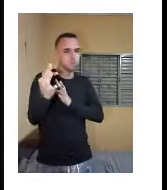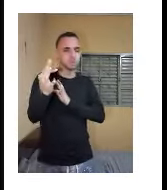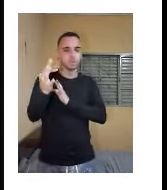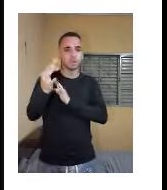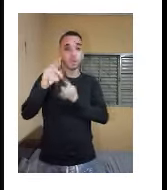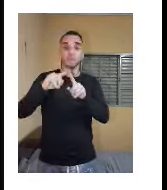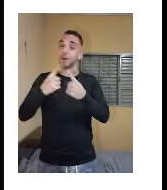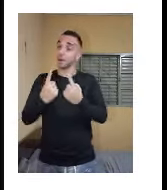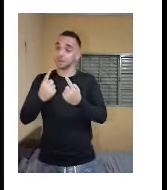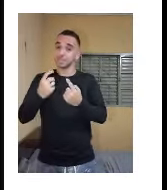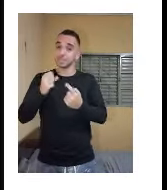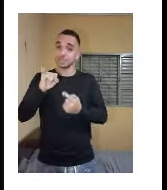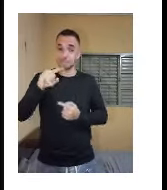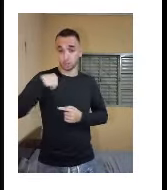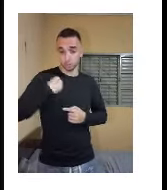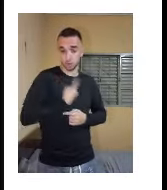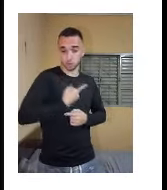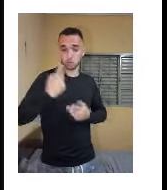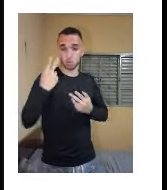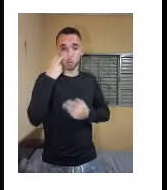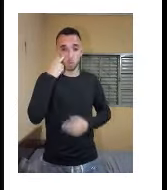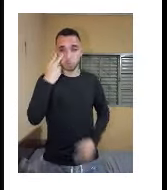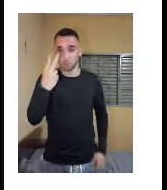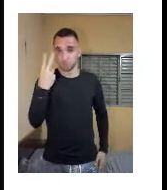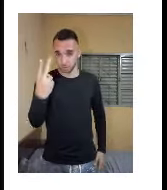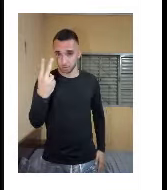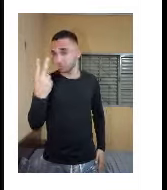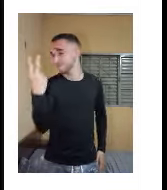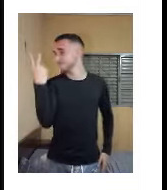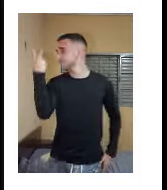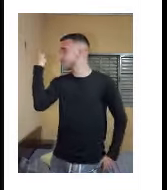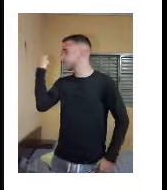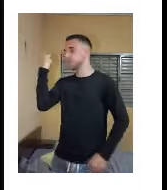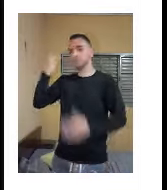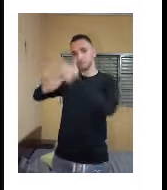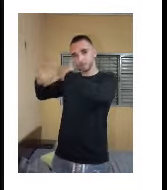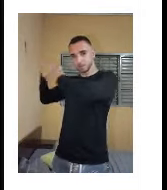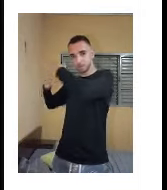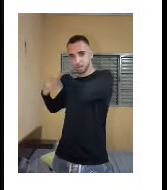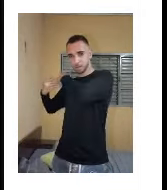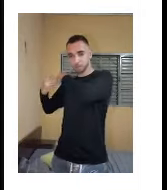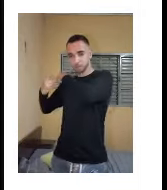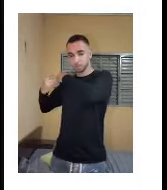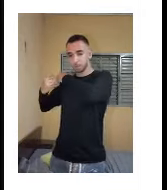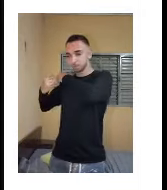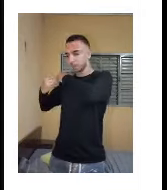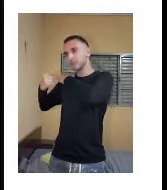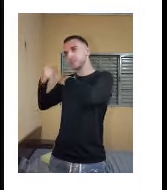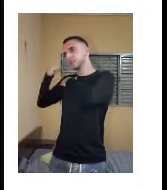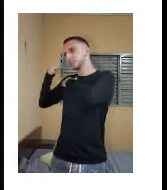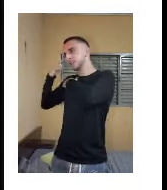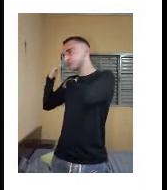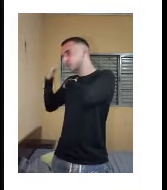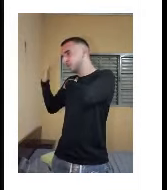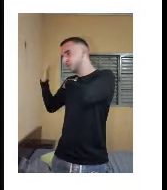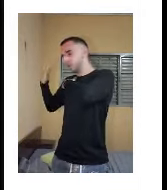tem subsídios para responder como será o nosso futuro.